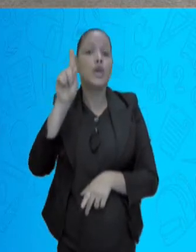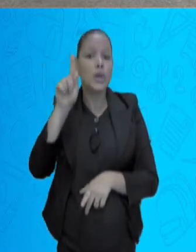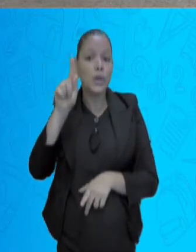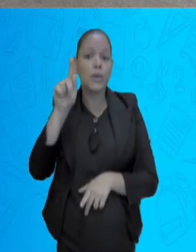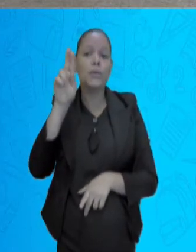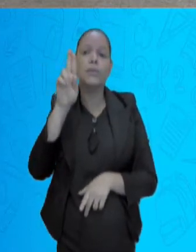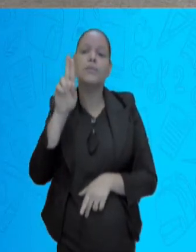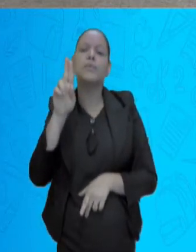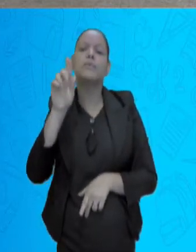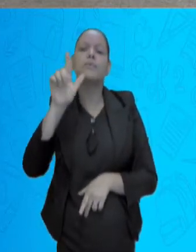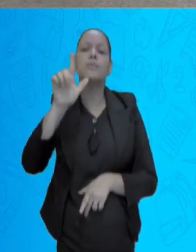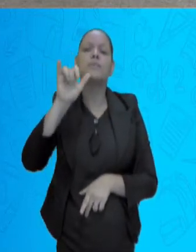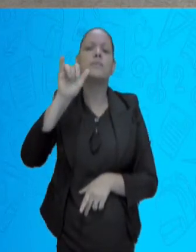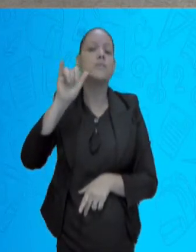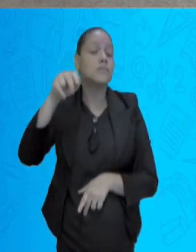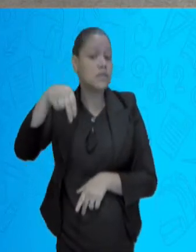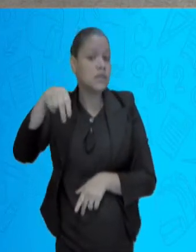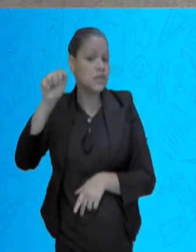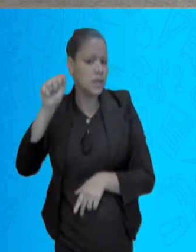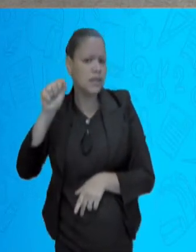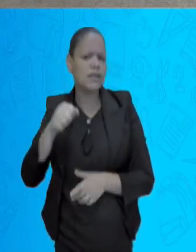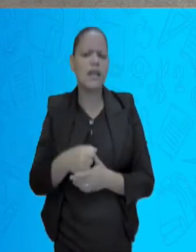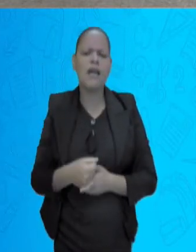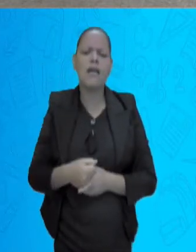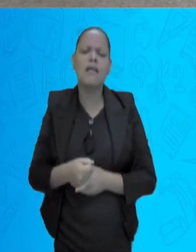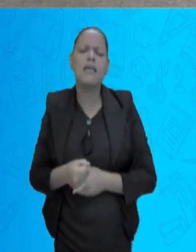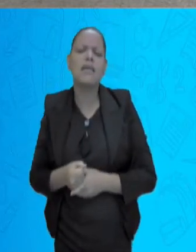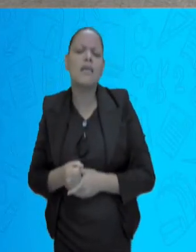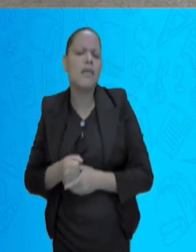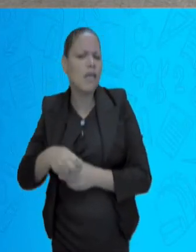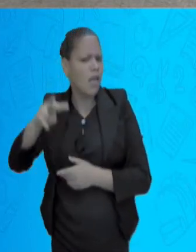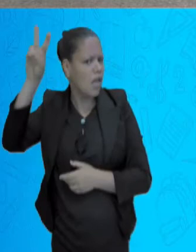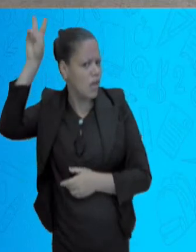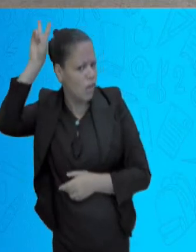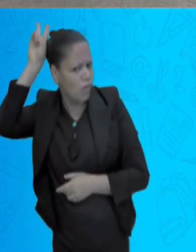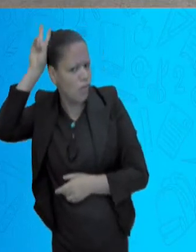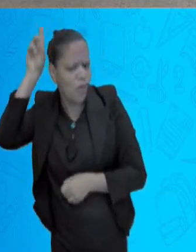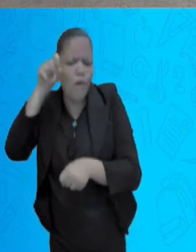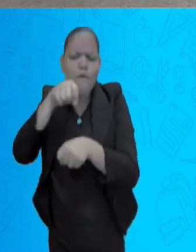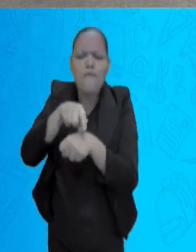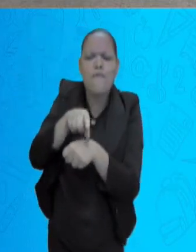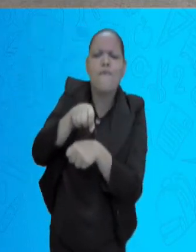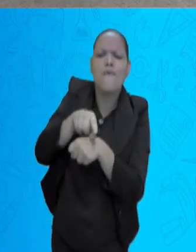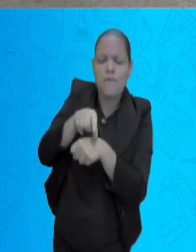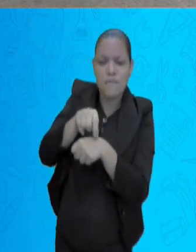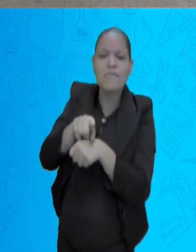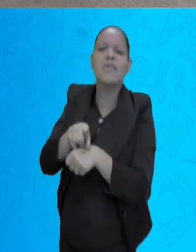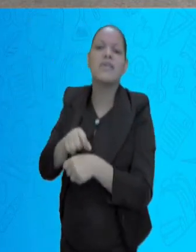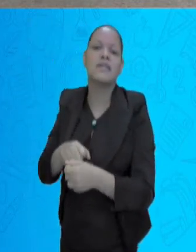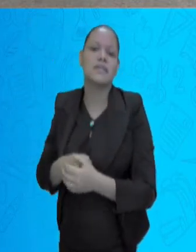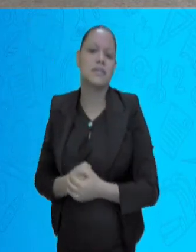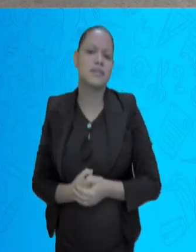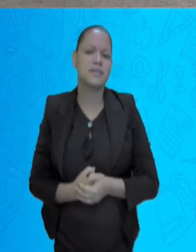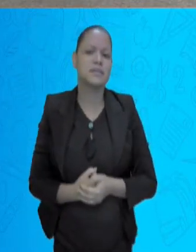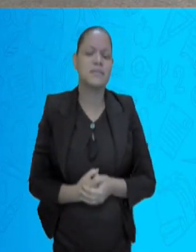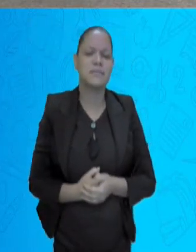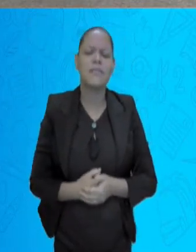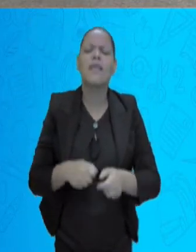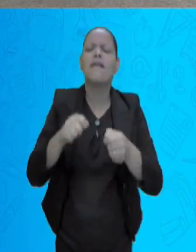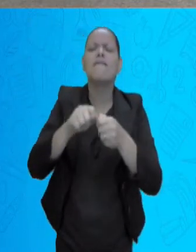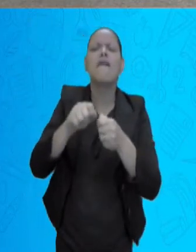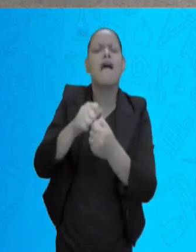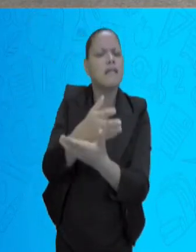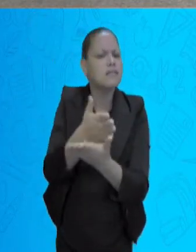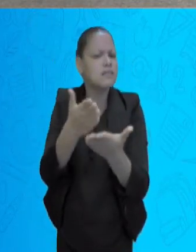você conseguiu descobrir? Já contou? Então conta comigo. Pode enumerar, enumera aí no seu dever, no